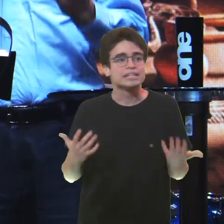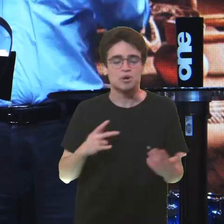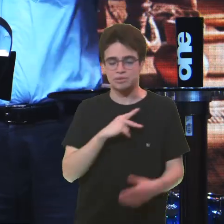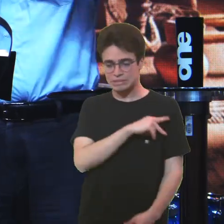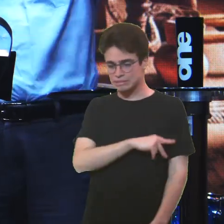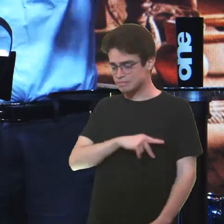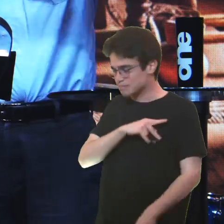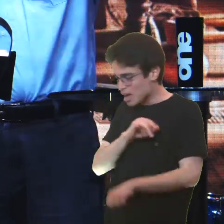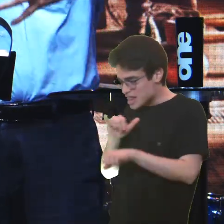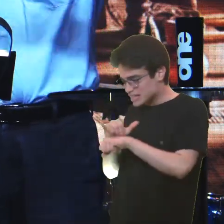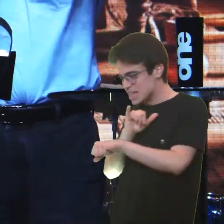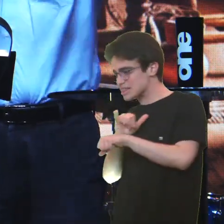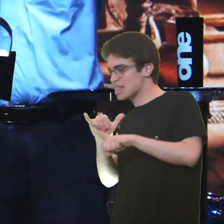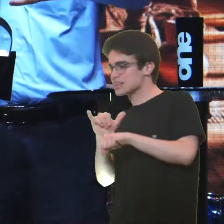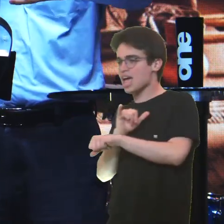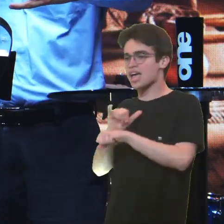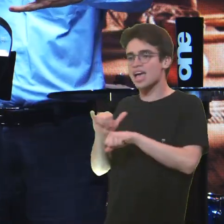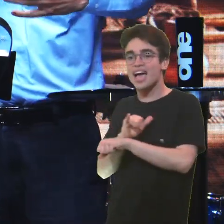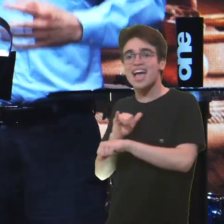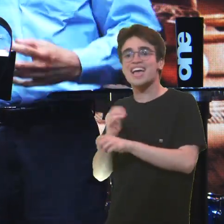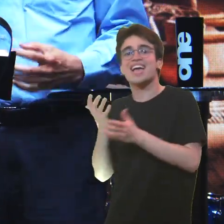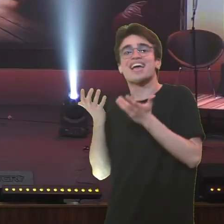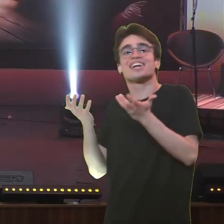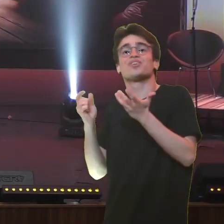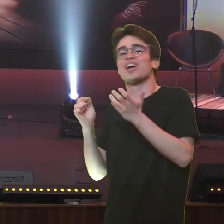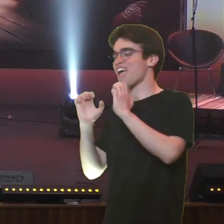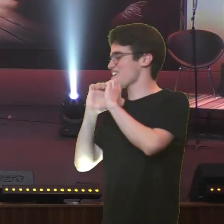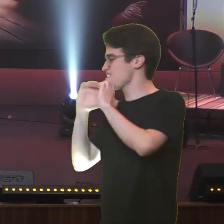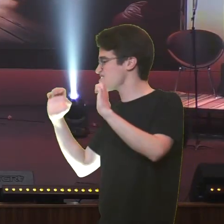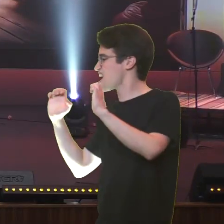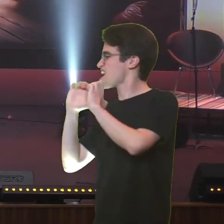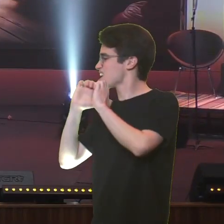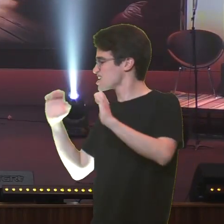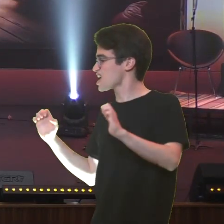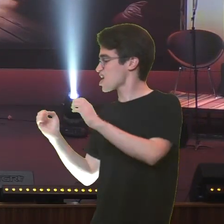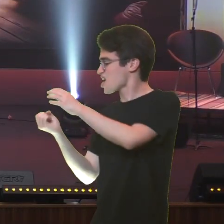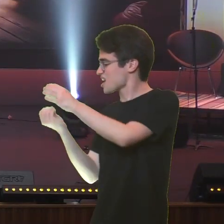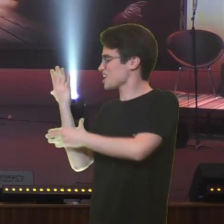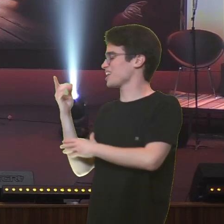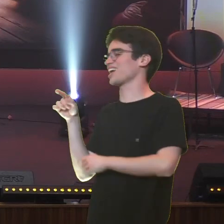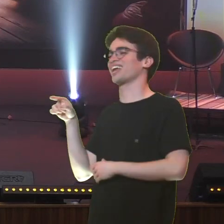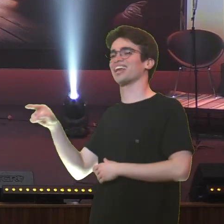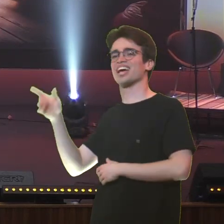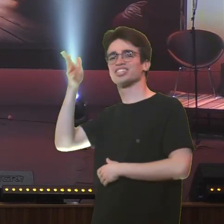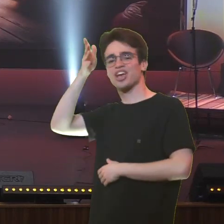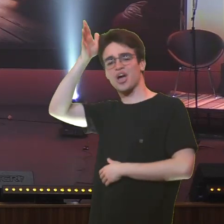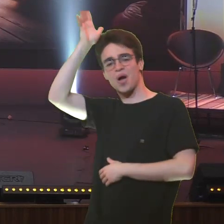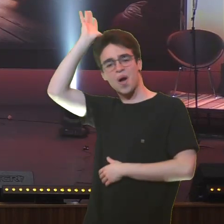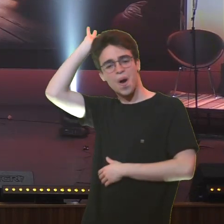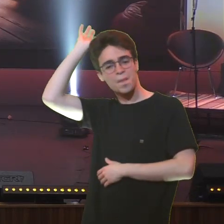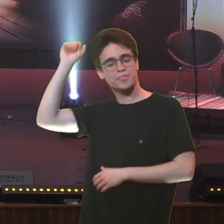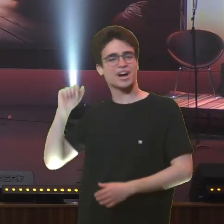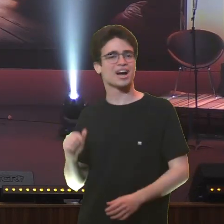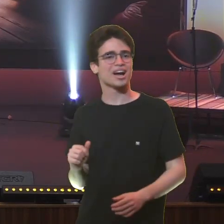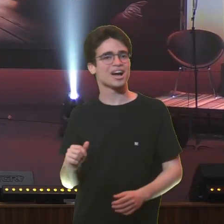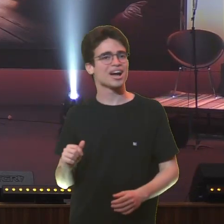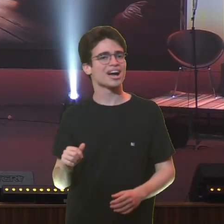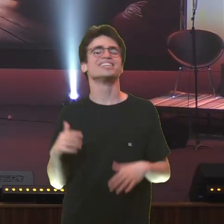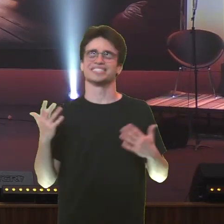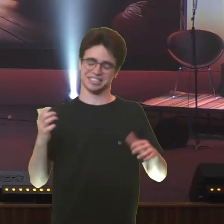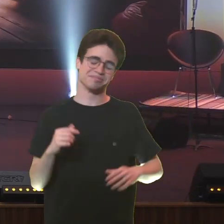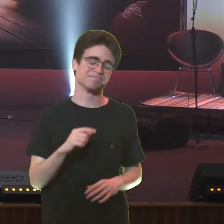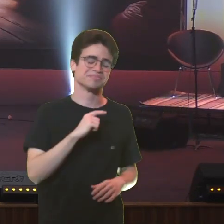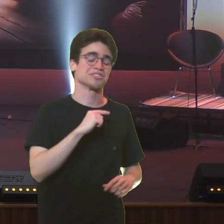Paulo: plantar el evangelio en Roma. plantar o evangelho em Roma. Hay un dicho que nosotros usamos Tem um ditado